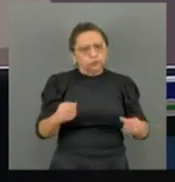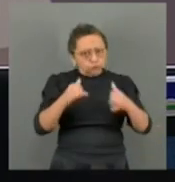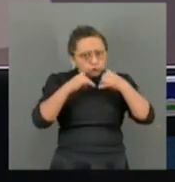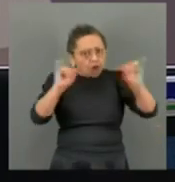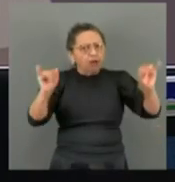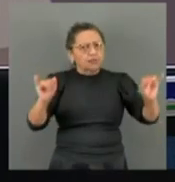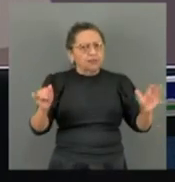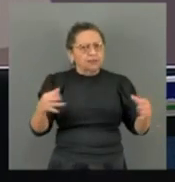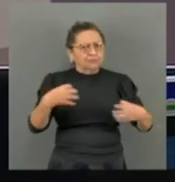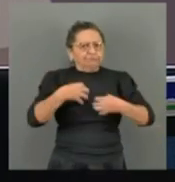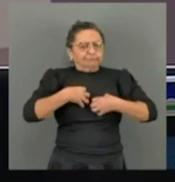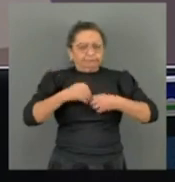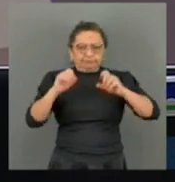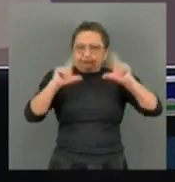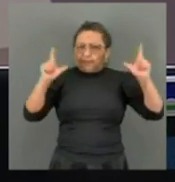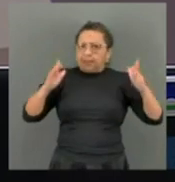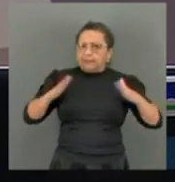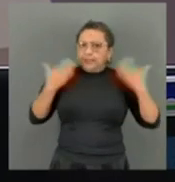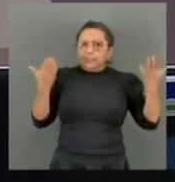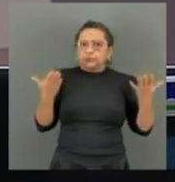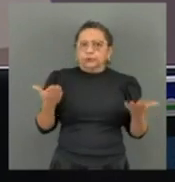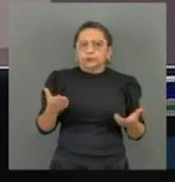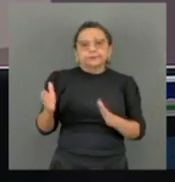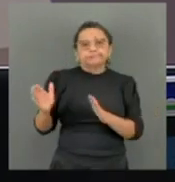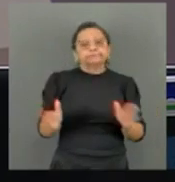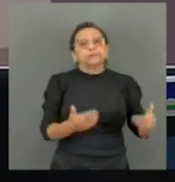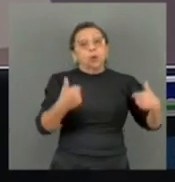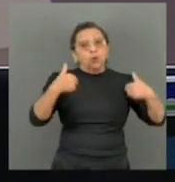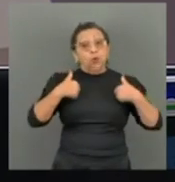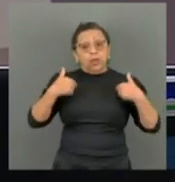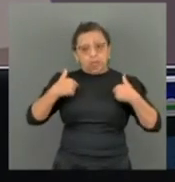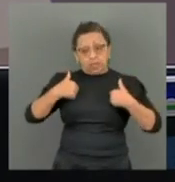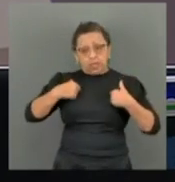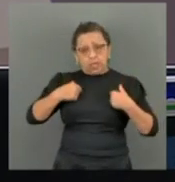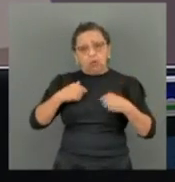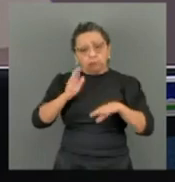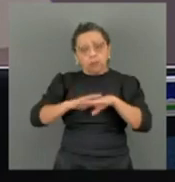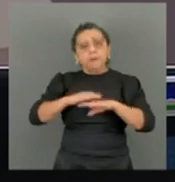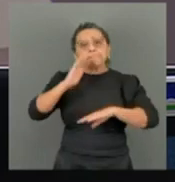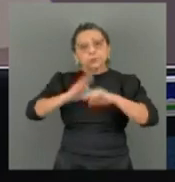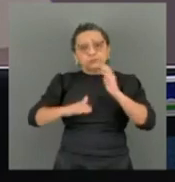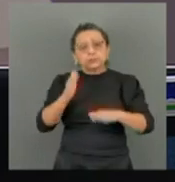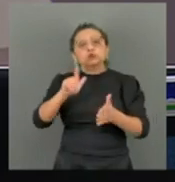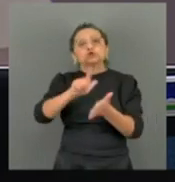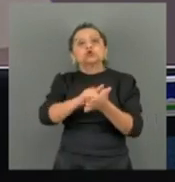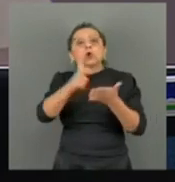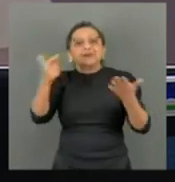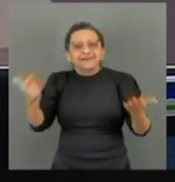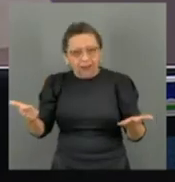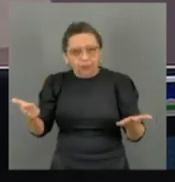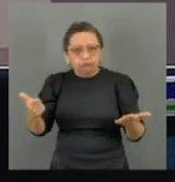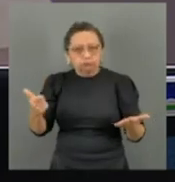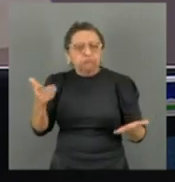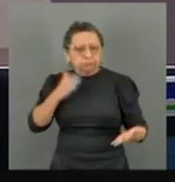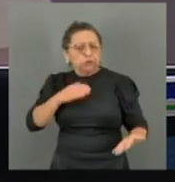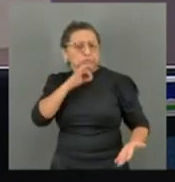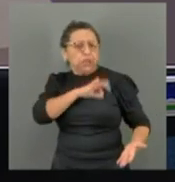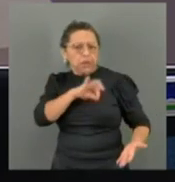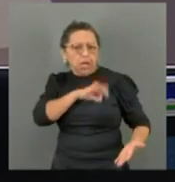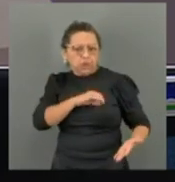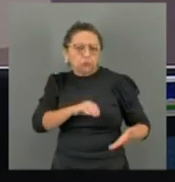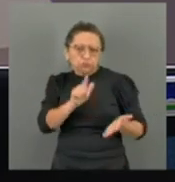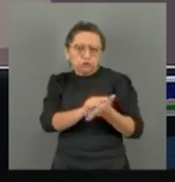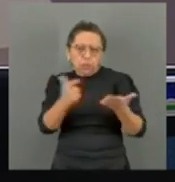Queria dizer também que eu sou jornalista hoje. Eu ganho meu salário de jornalismo. E nos